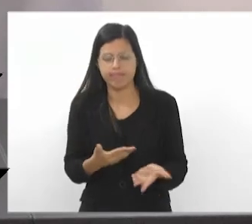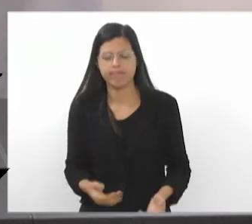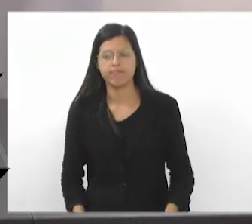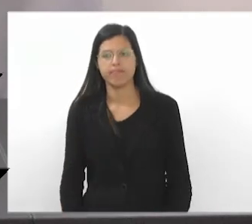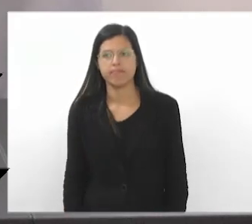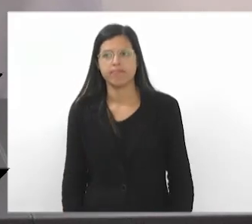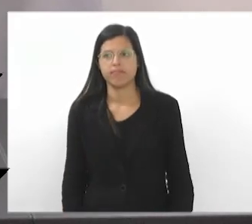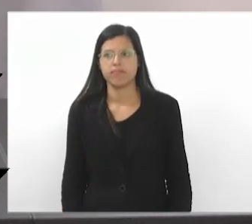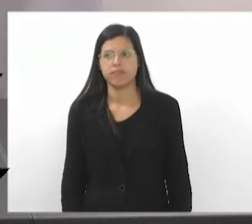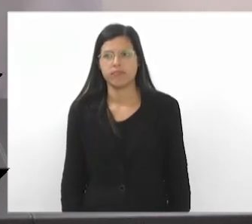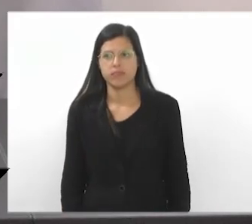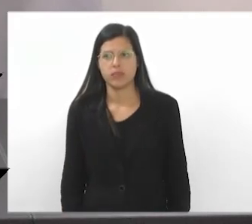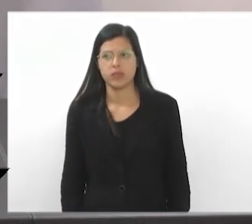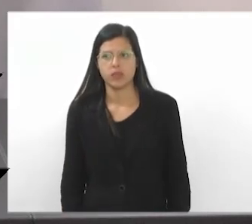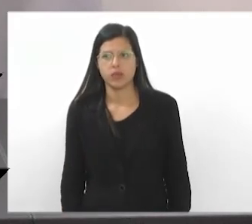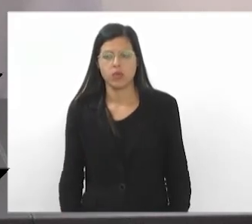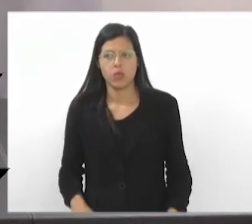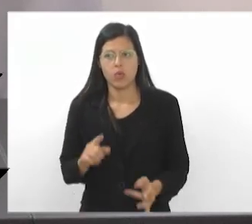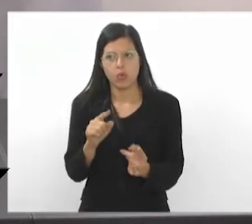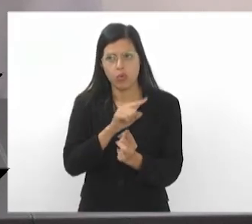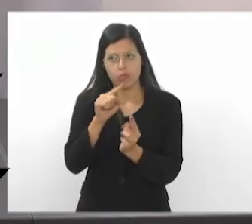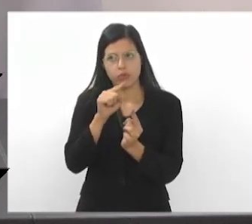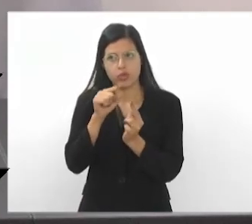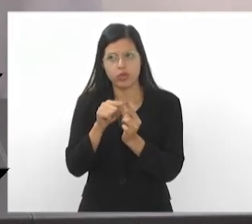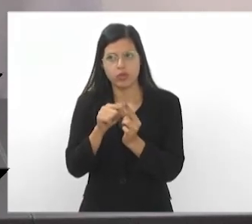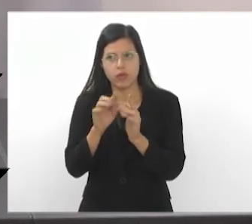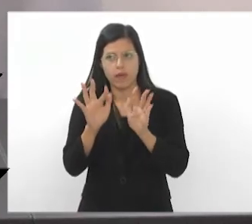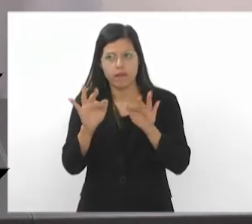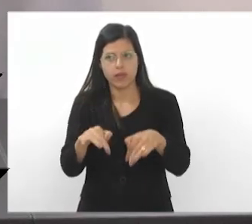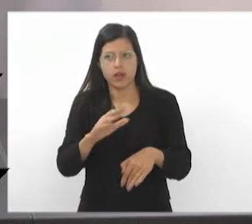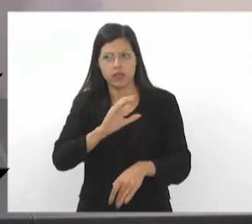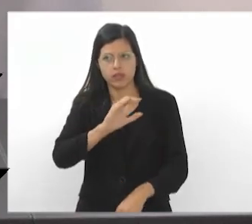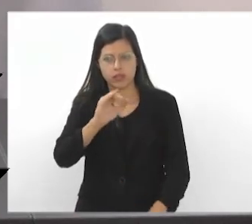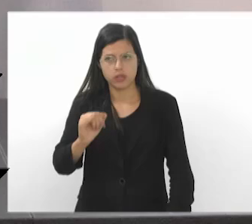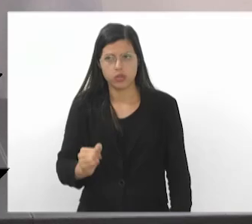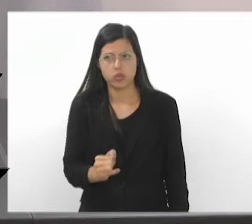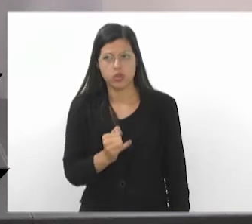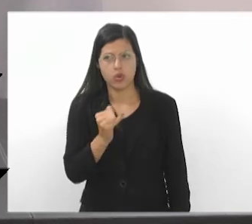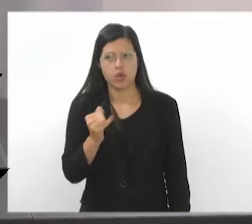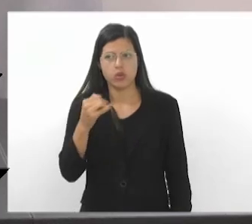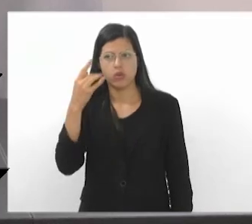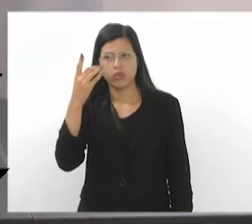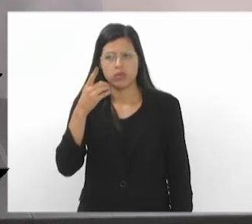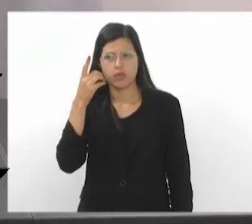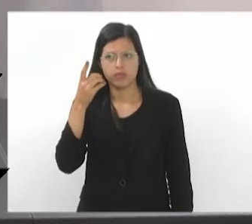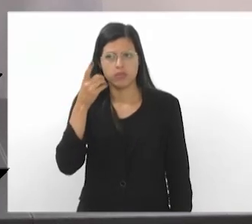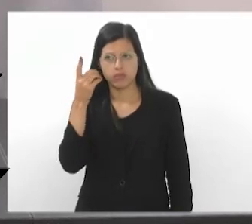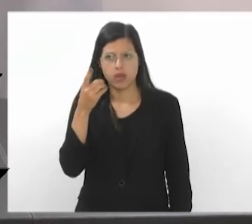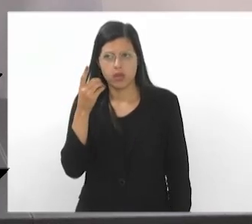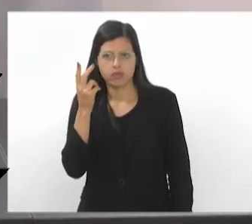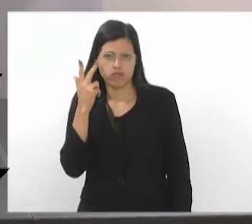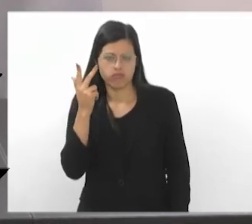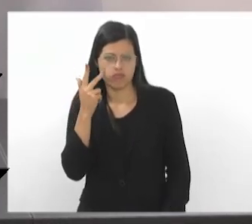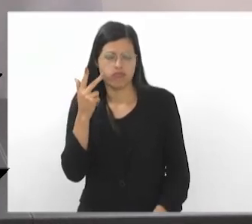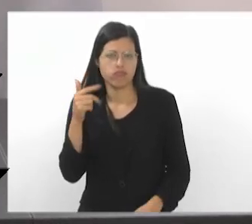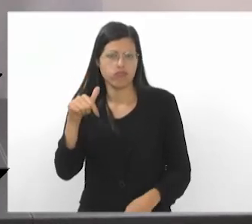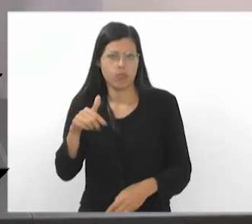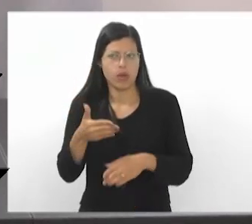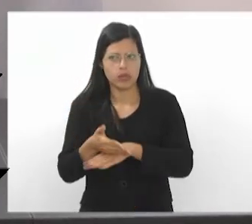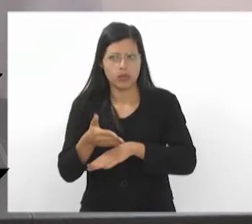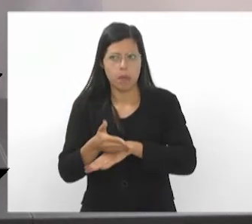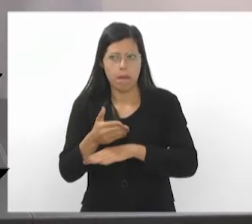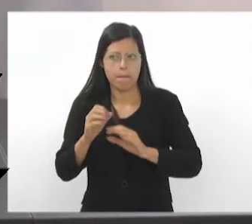obviamente, um fechamento, um encerramento da CCJ, Sim. que os deputados que habitualmente estão aqui possam encaminhar